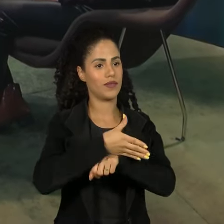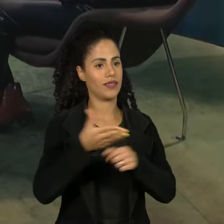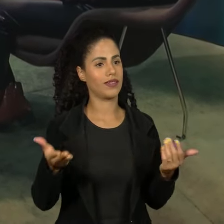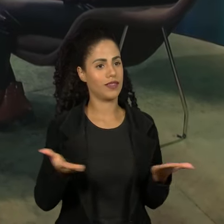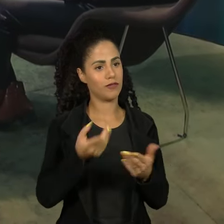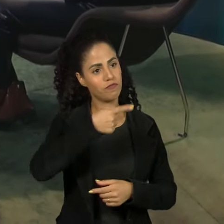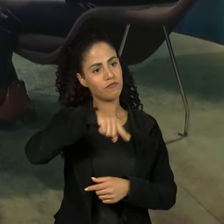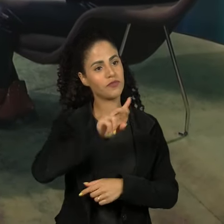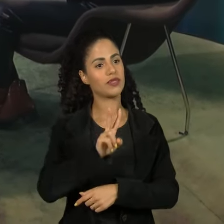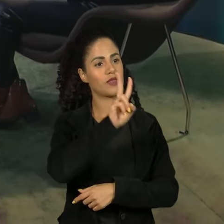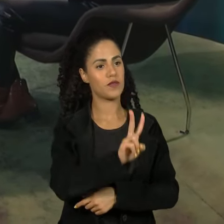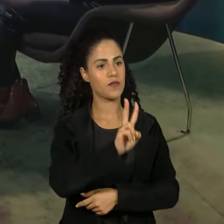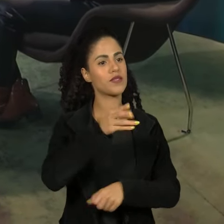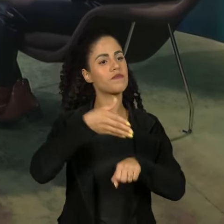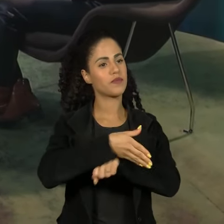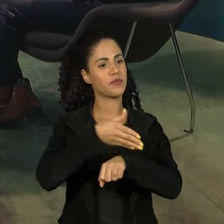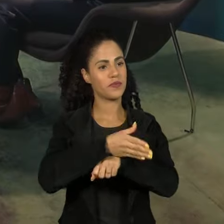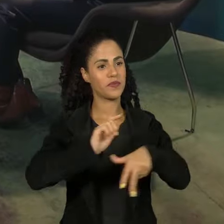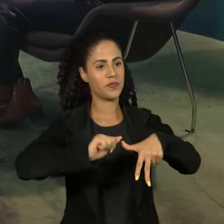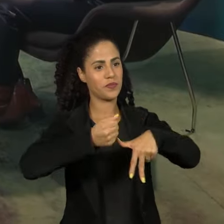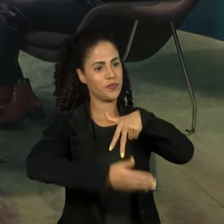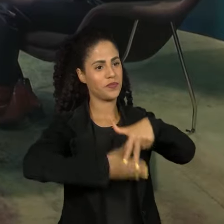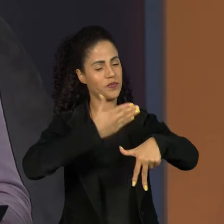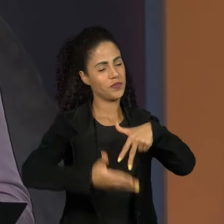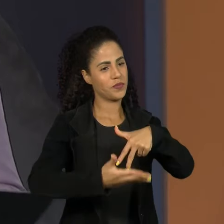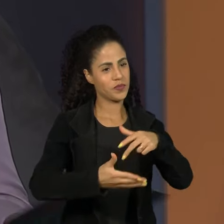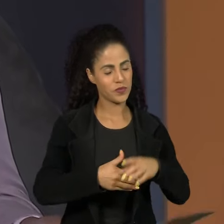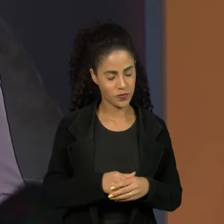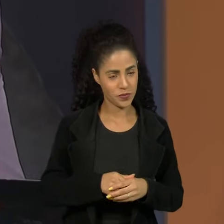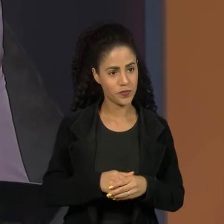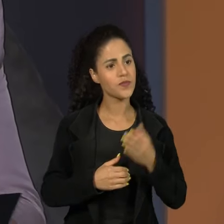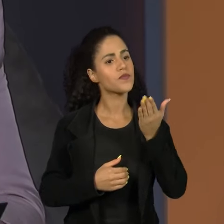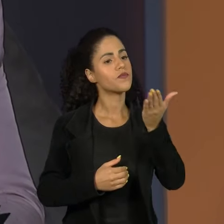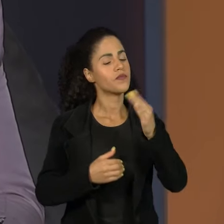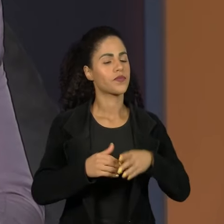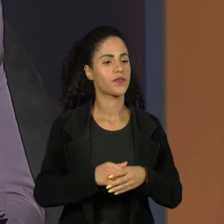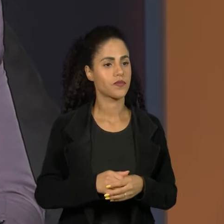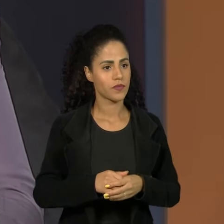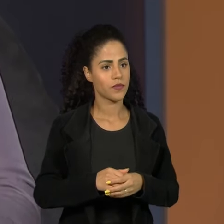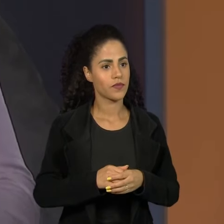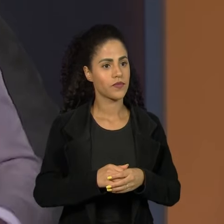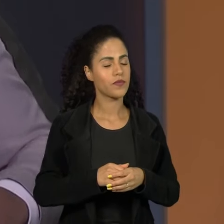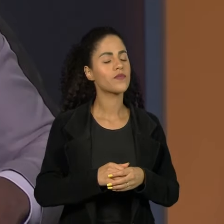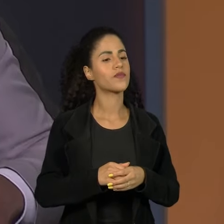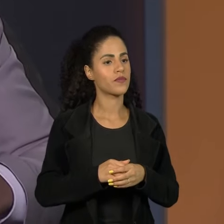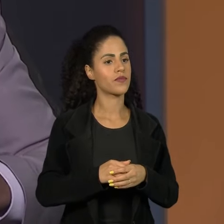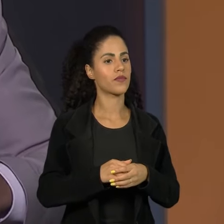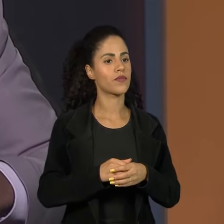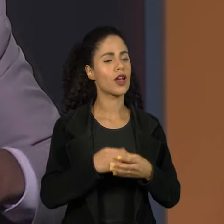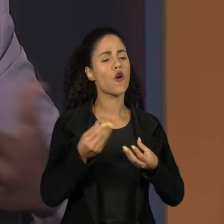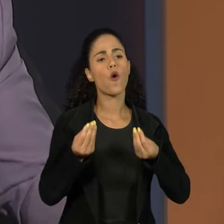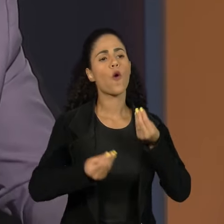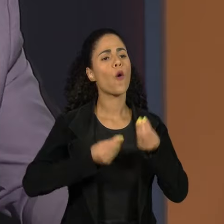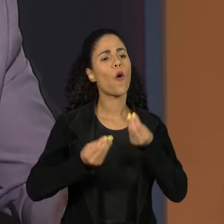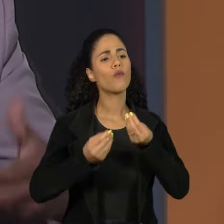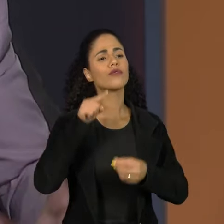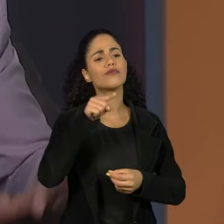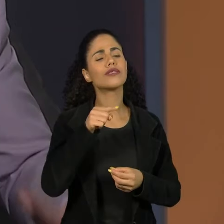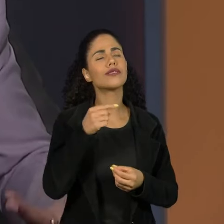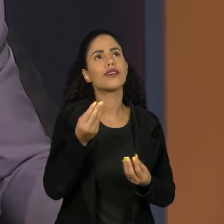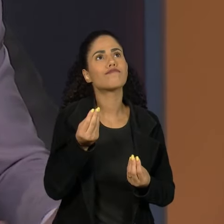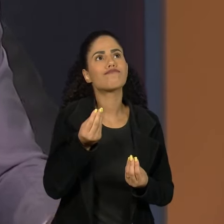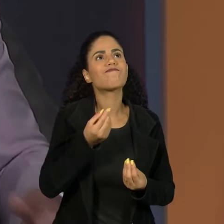pela gentileza da presença, não é? Professor Carlos, da onde que veio essa paixão, né? Diz